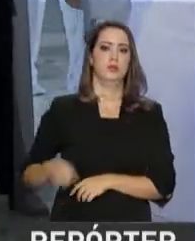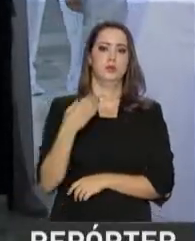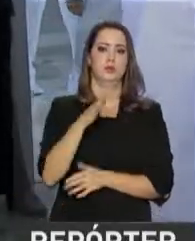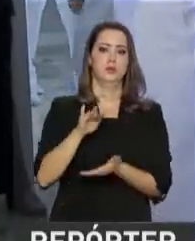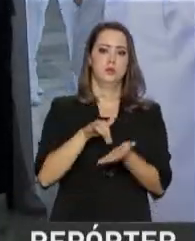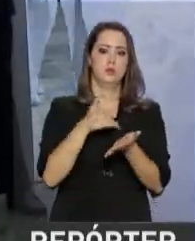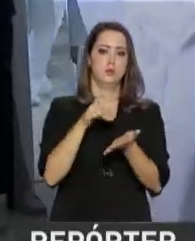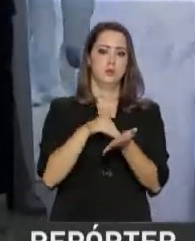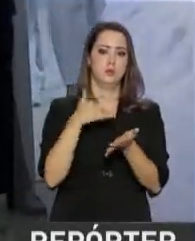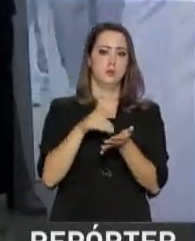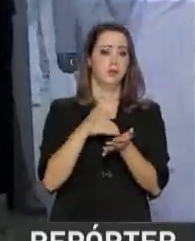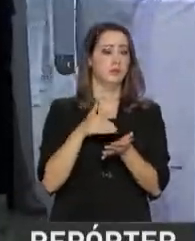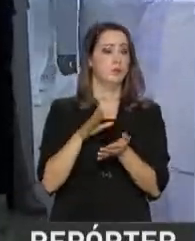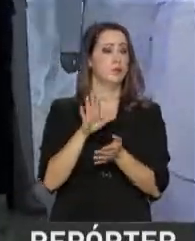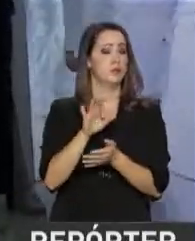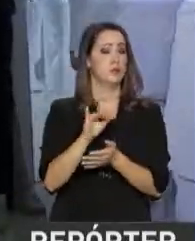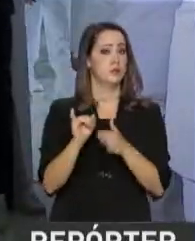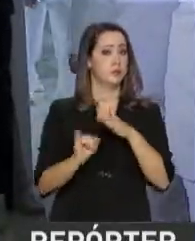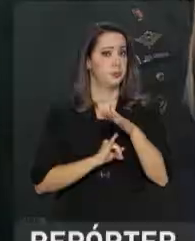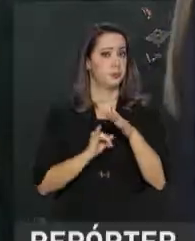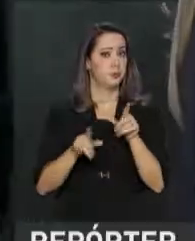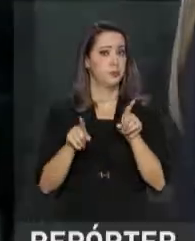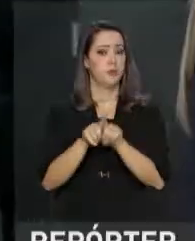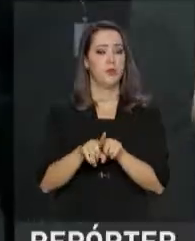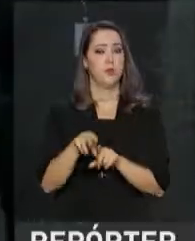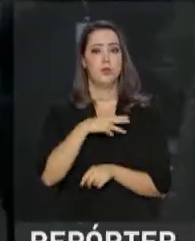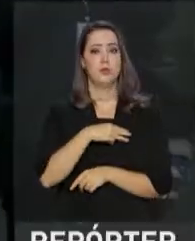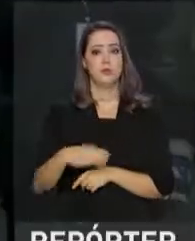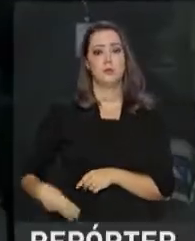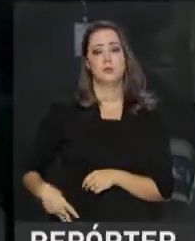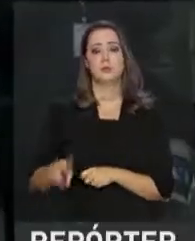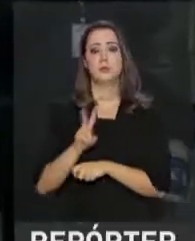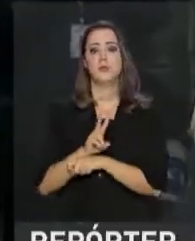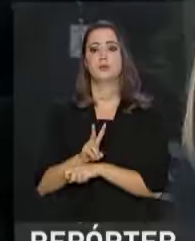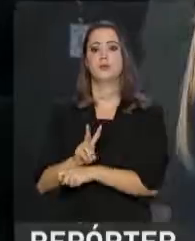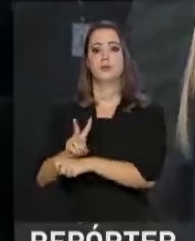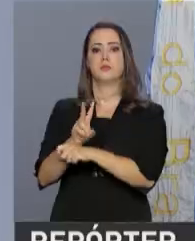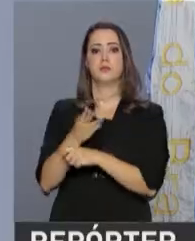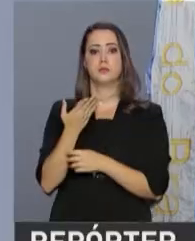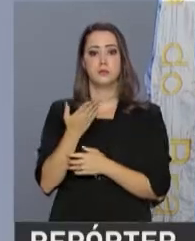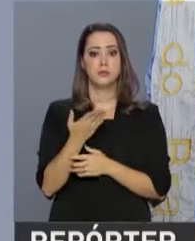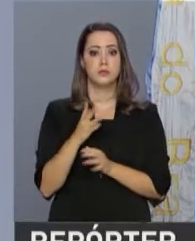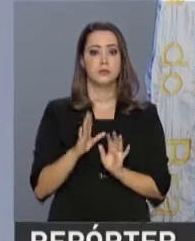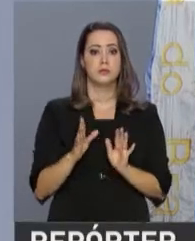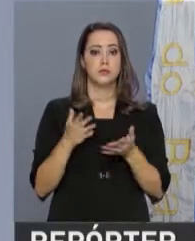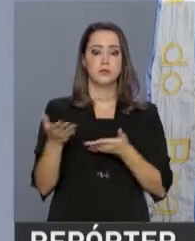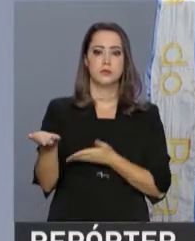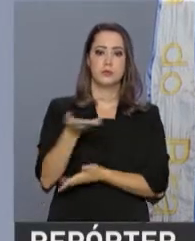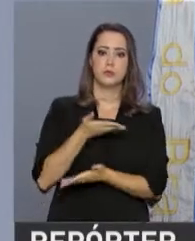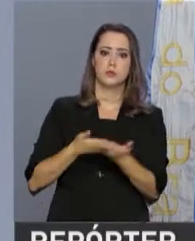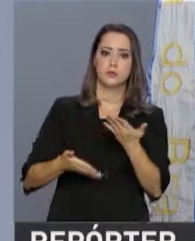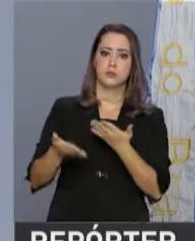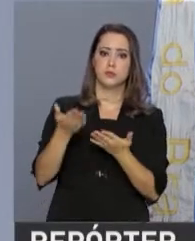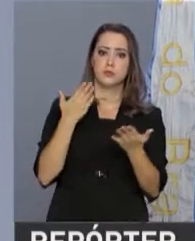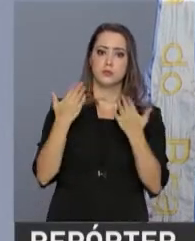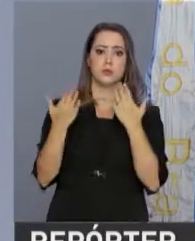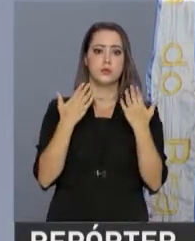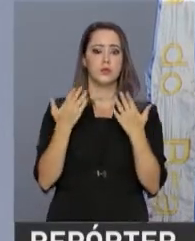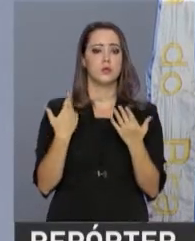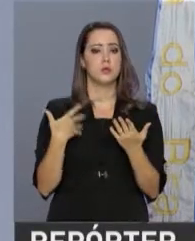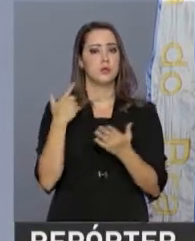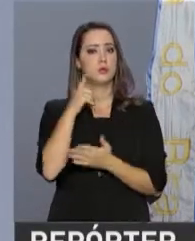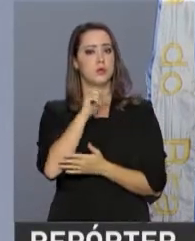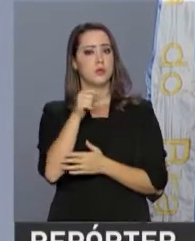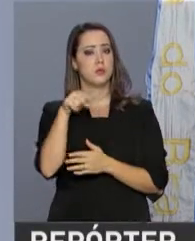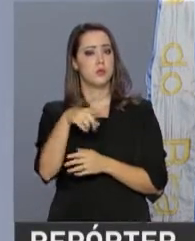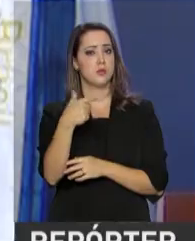segurança institucional sérgio chegou em que o ministro da defesa raúl jungmann que fez um balanço das conquistas no ministério em